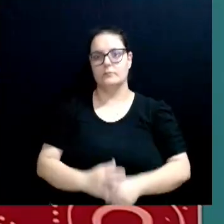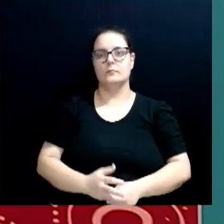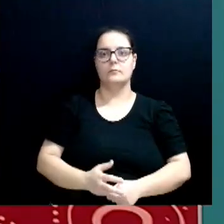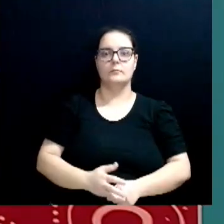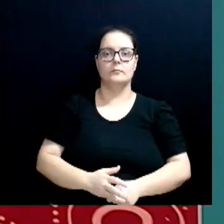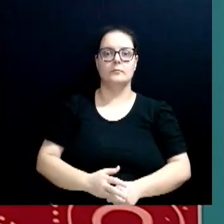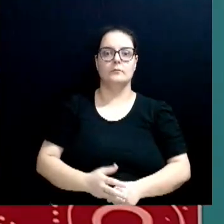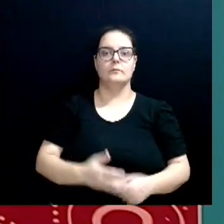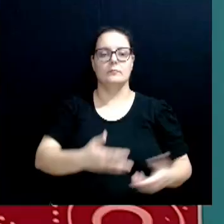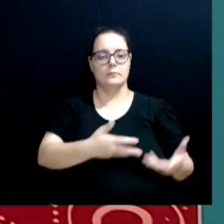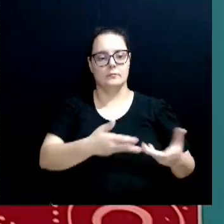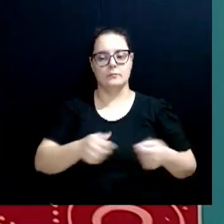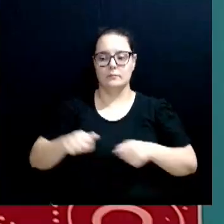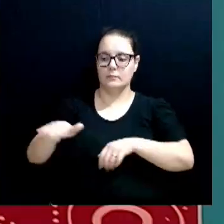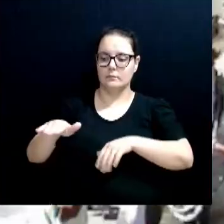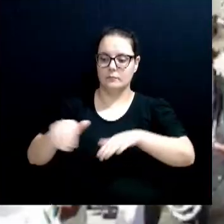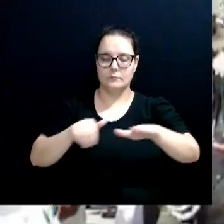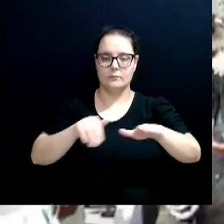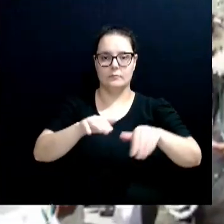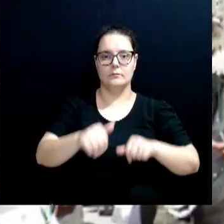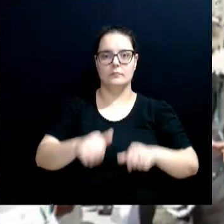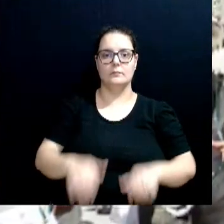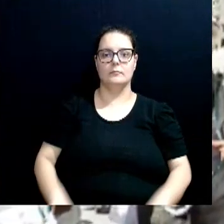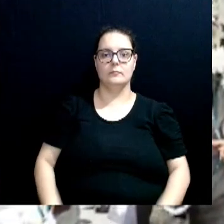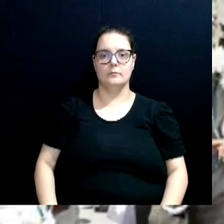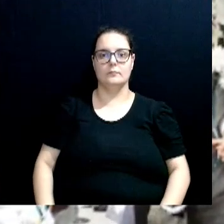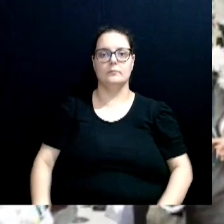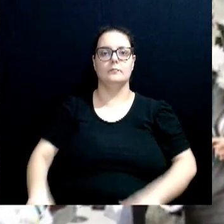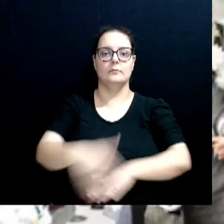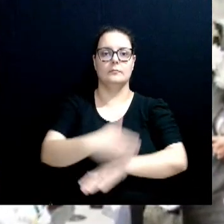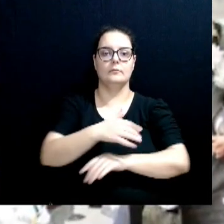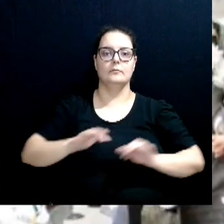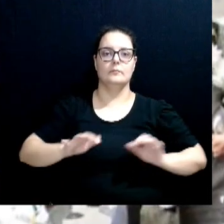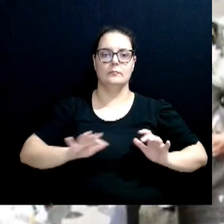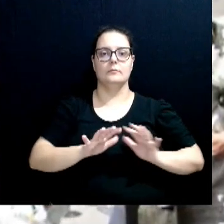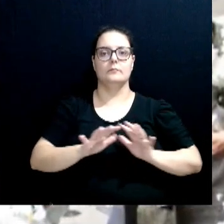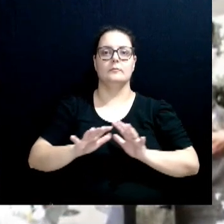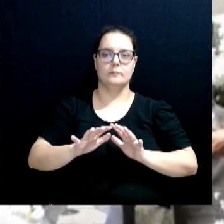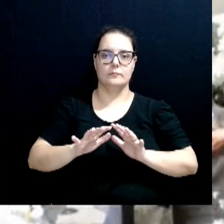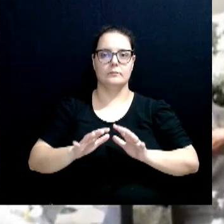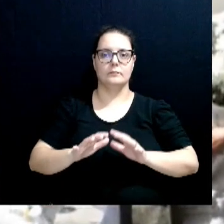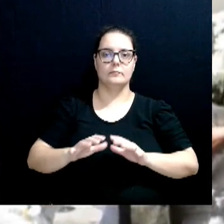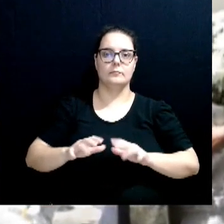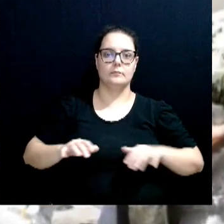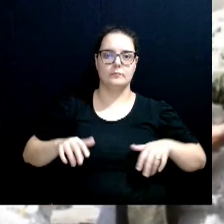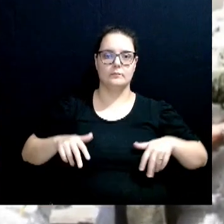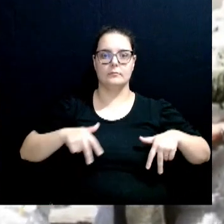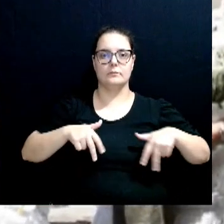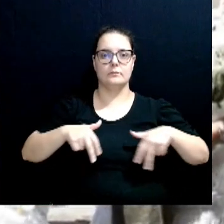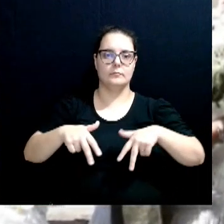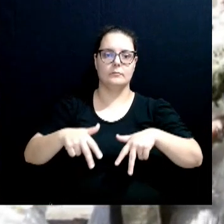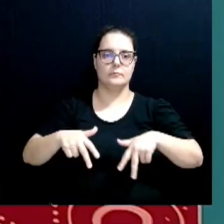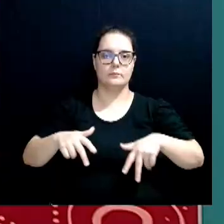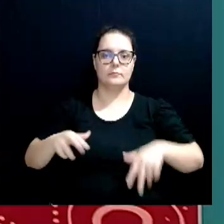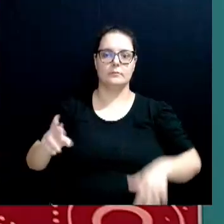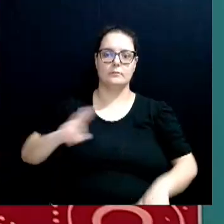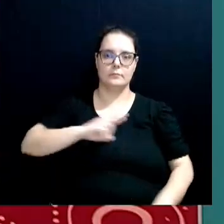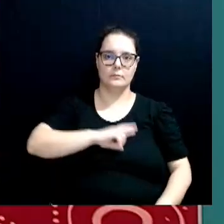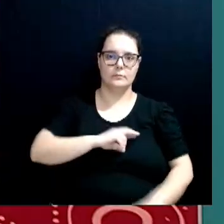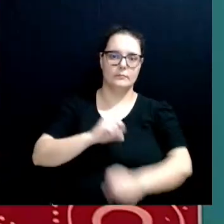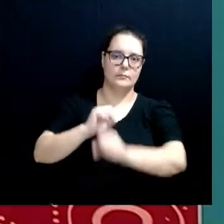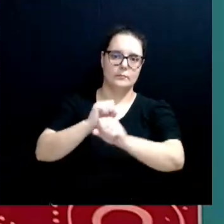para vir à rua caminhar com essas religiosas. A lavagem se torna